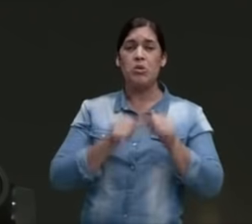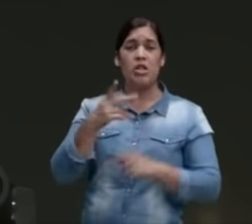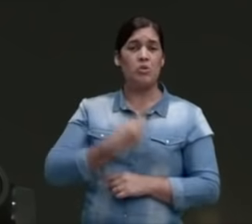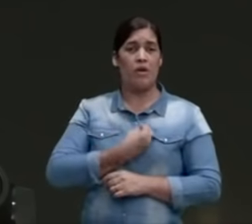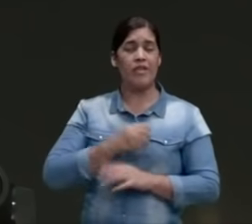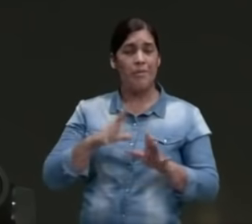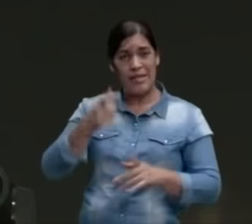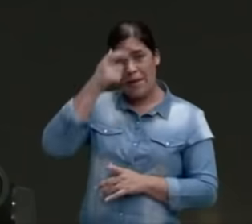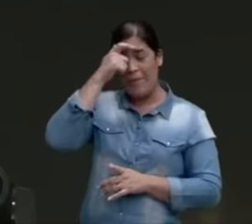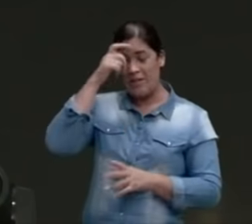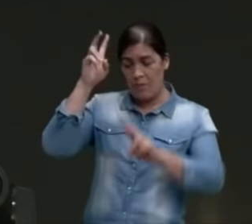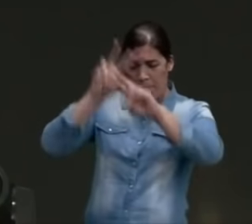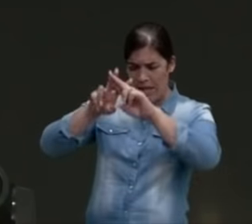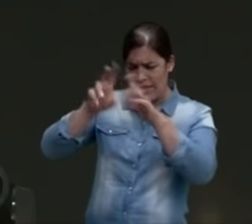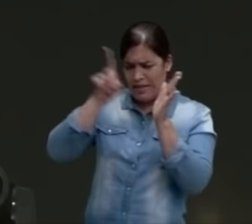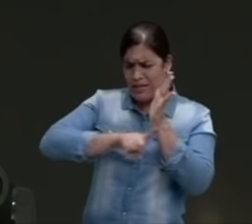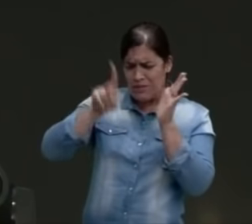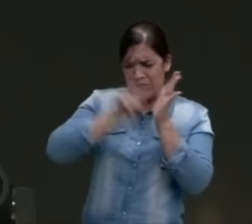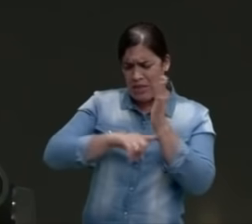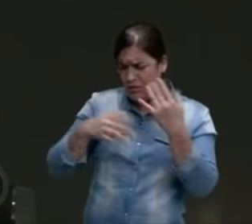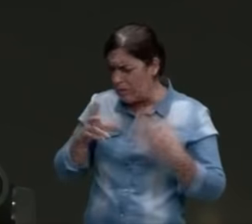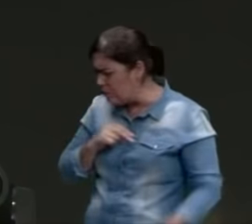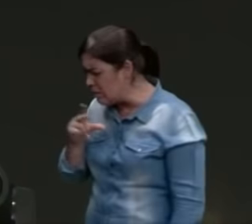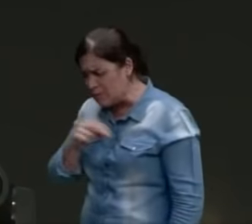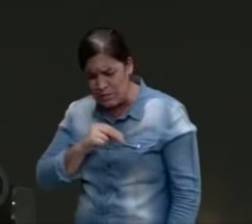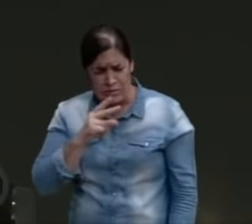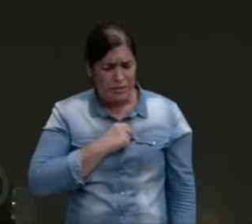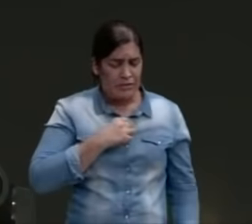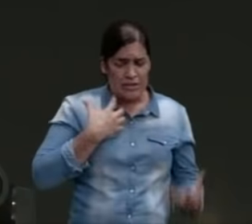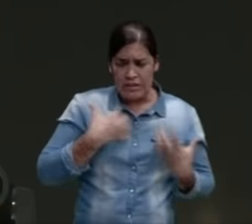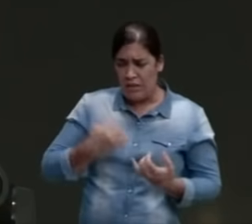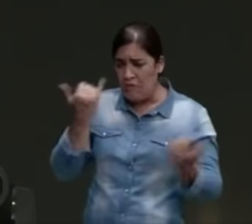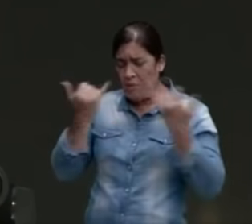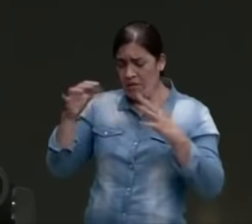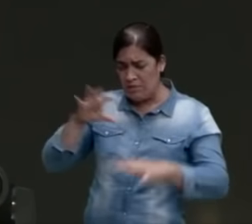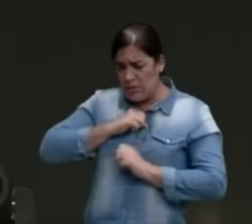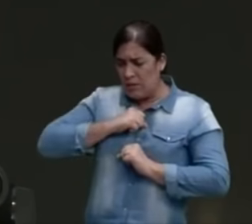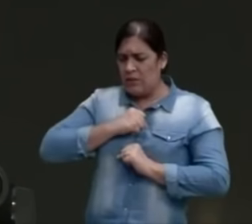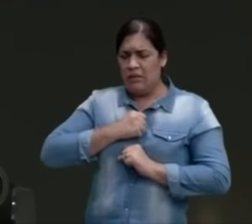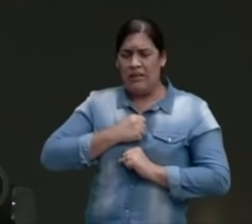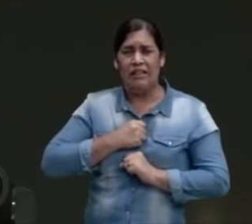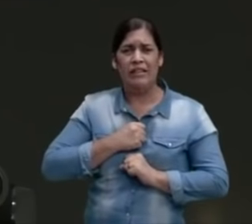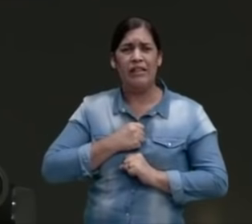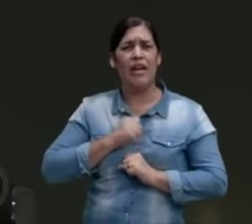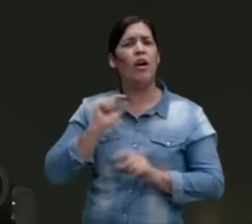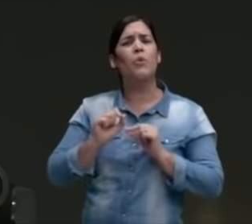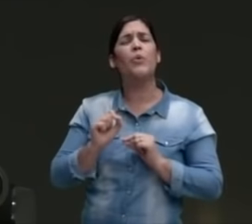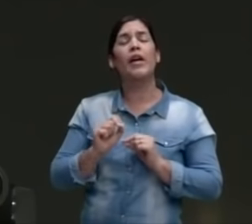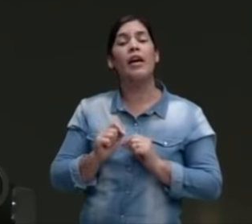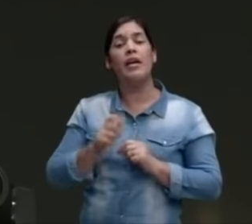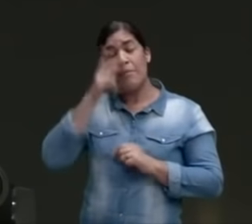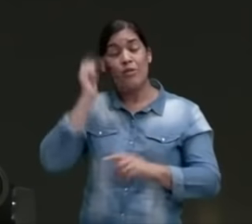a sua mente de coisa negativa, e você fica sobrecarregado com aquela informação. É um excesso de informação, está deixando as